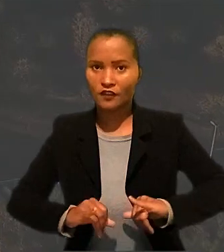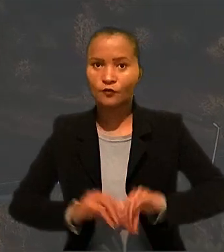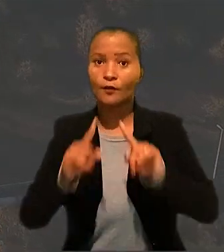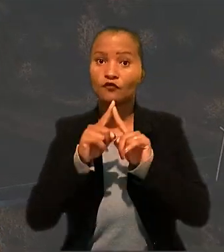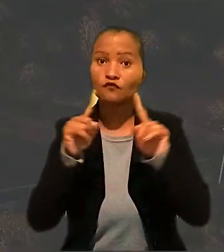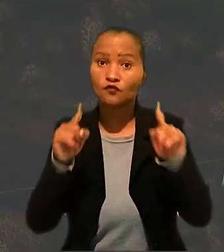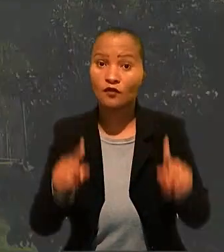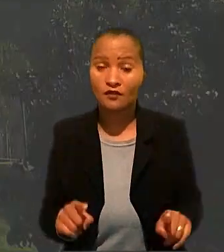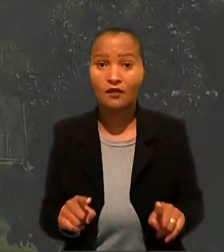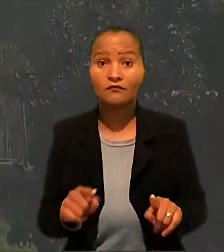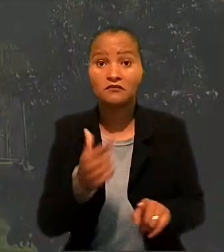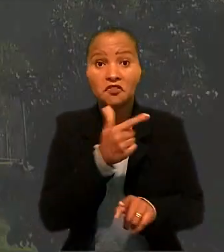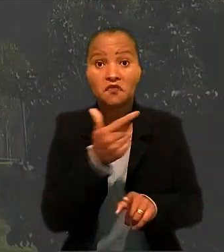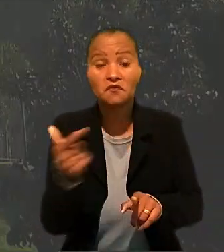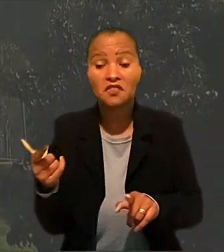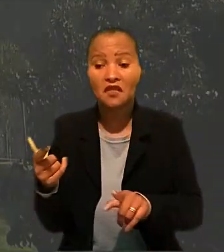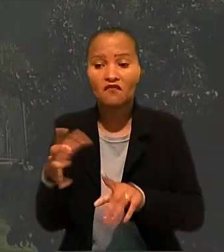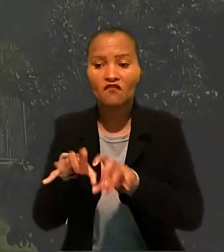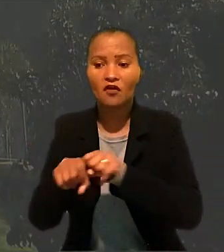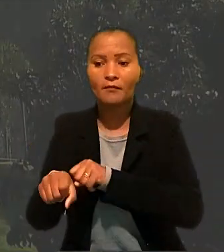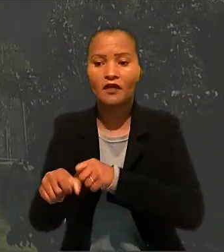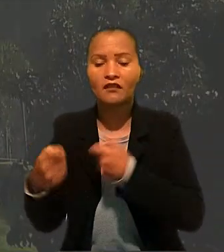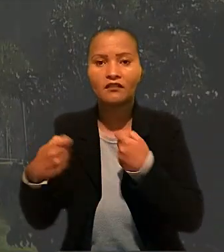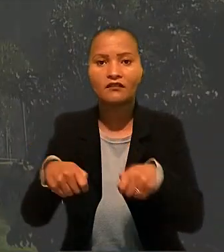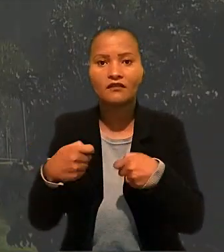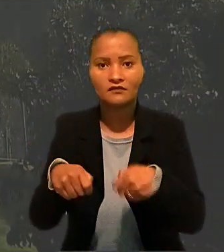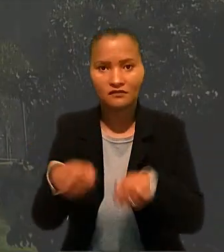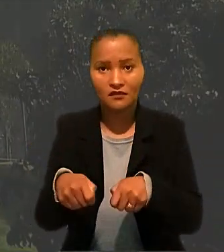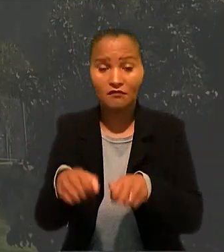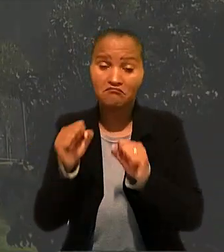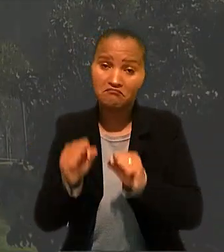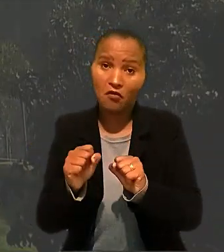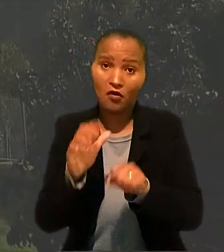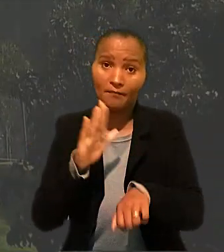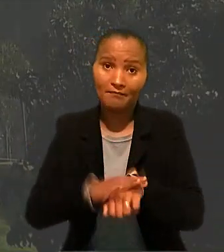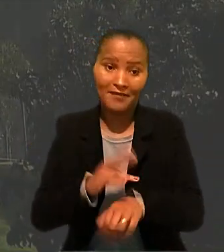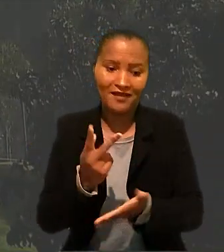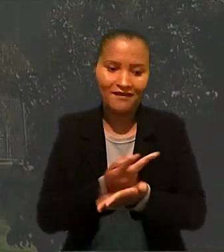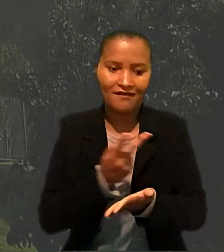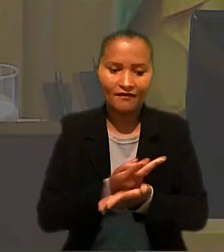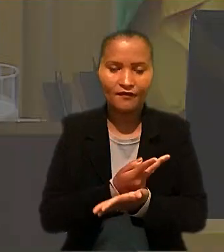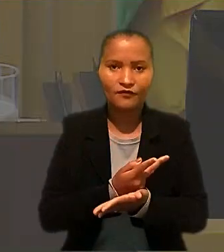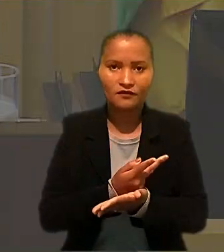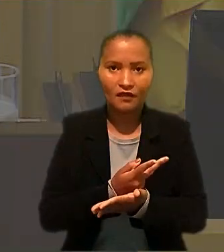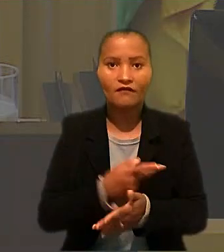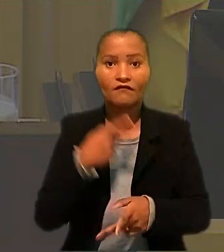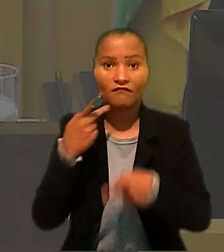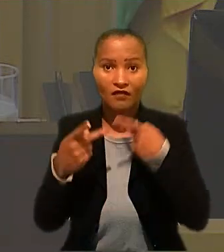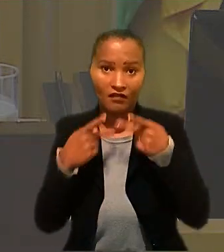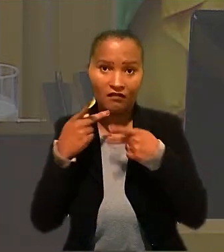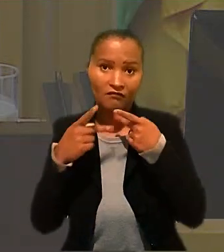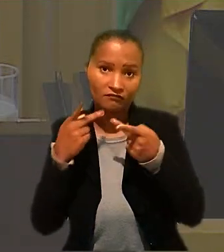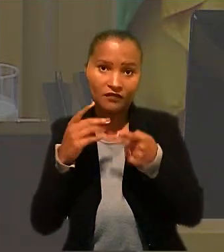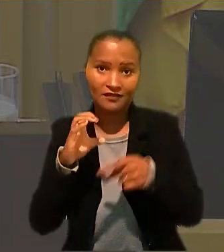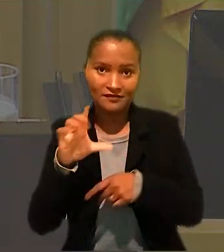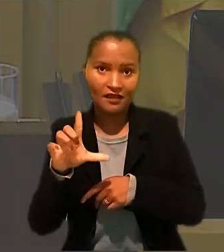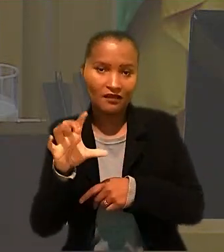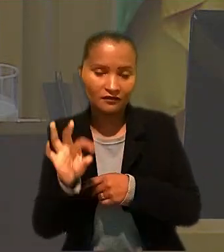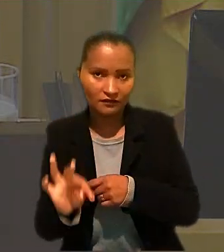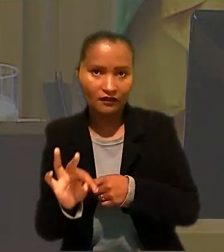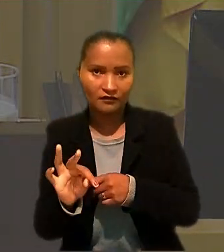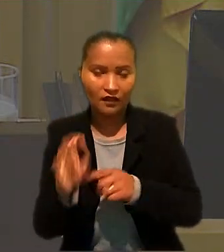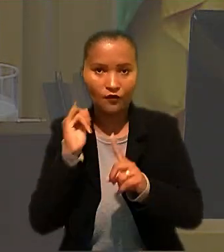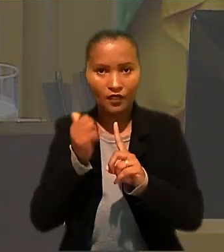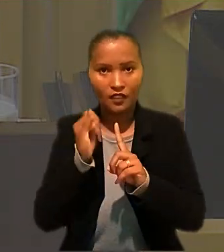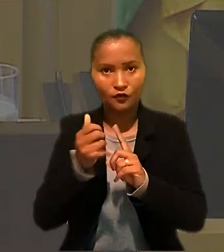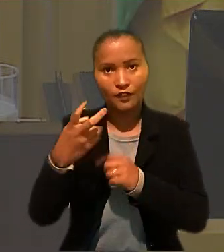pelos empregados, que, sem a formação necessária, estariam mais sujeitos a cometer erros. Citando a consolidação das leis